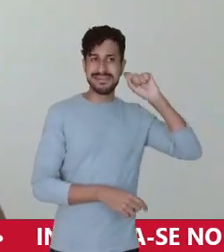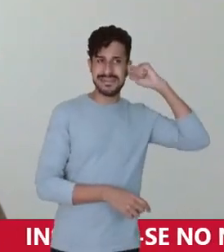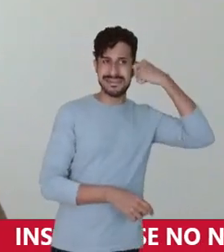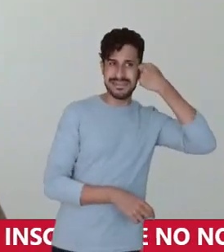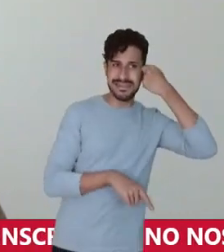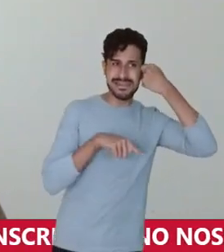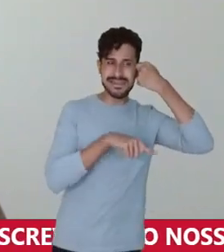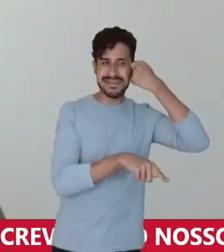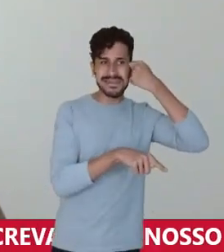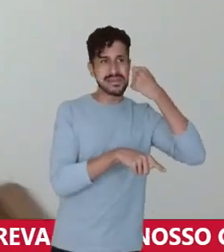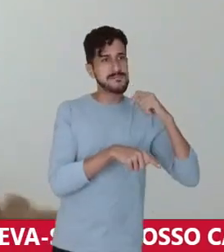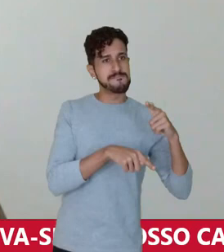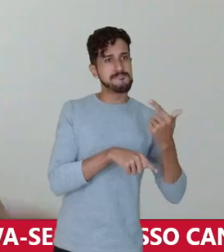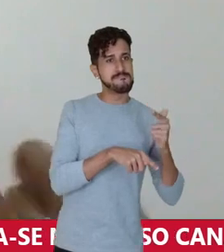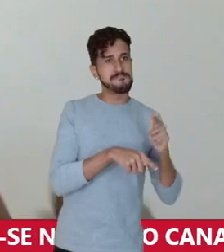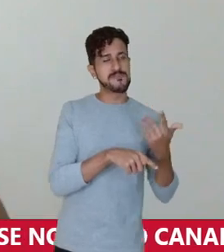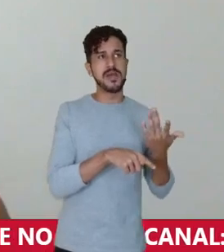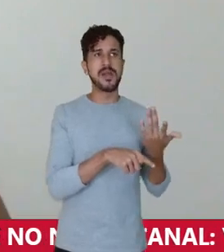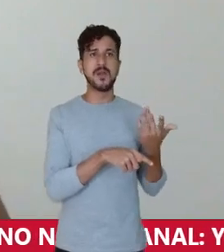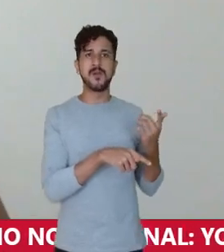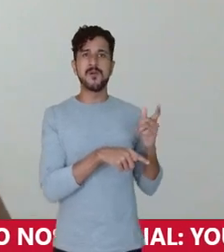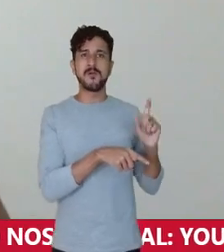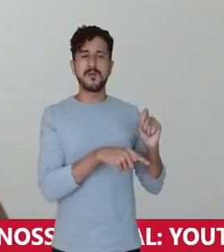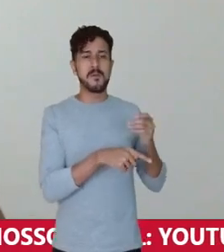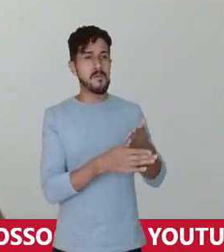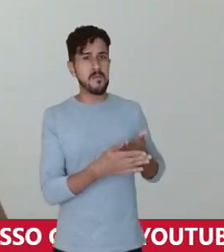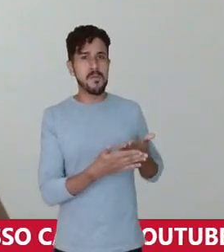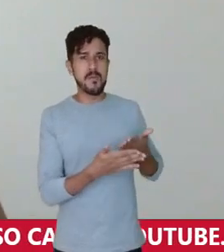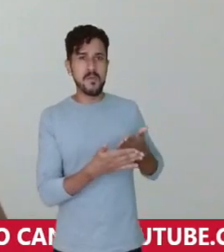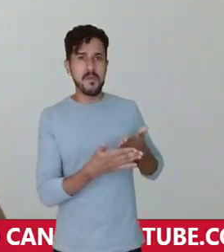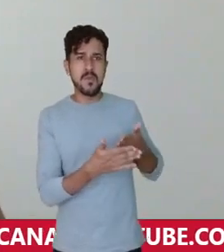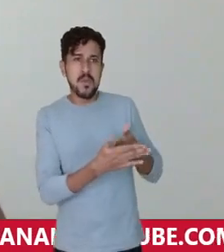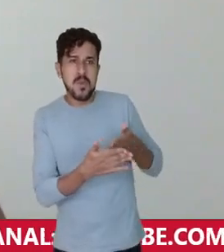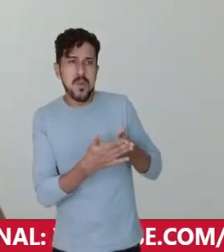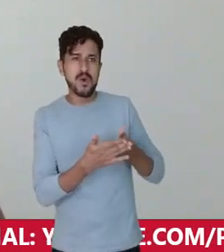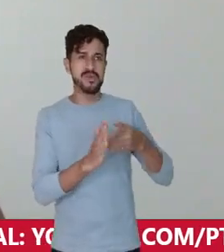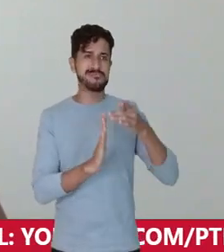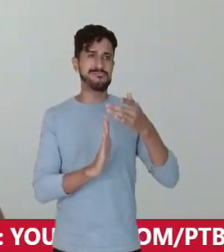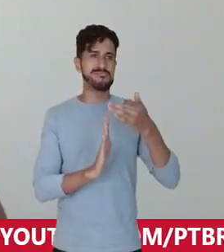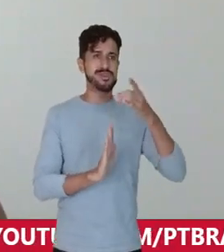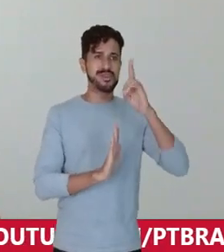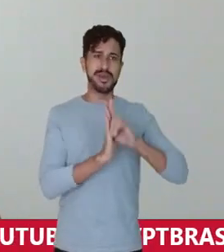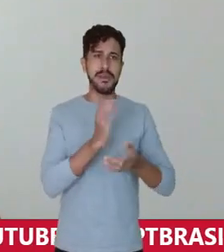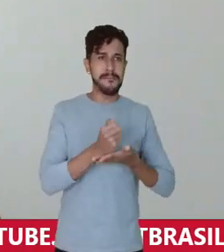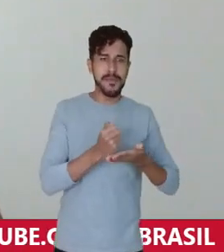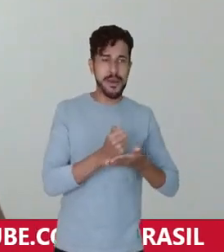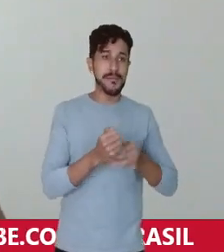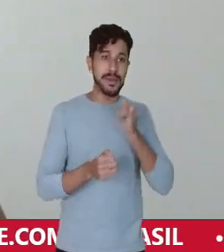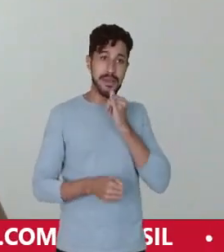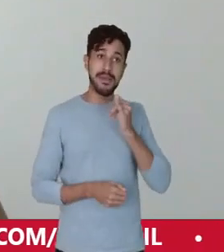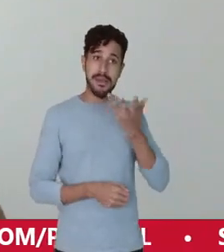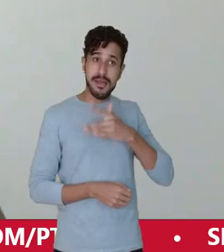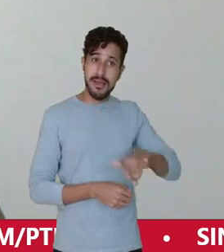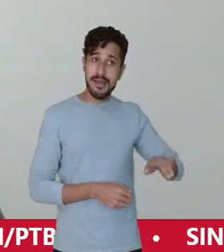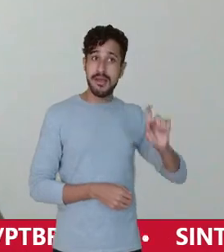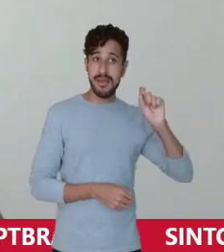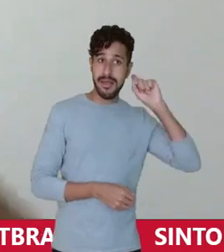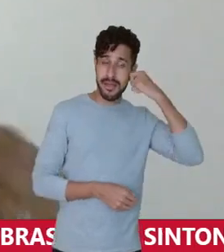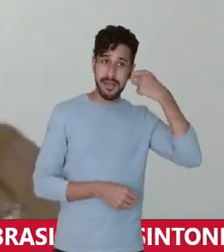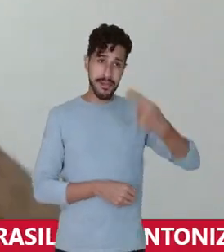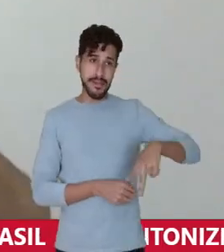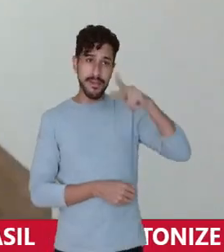são privadas em extremo em relação a direitos básicos. Então, as crianças negras no nosso